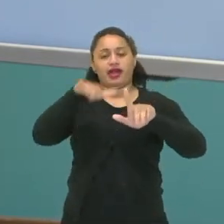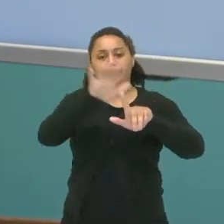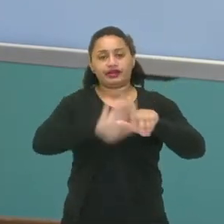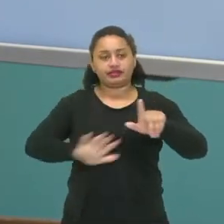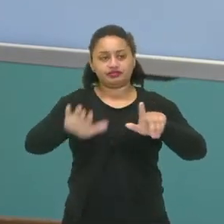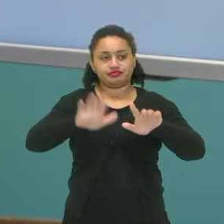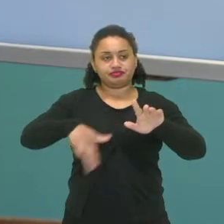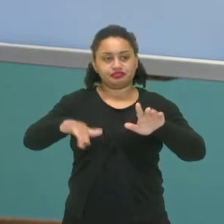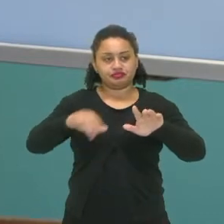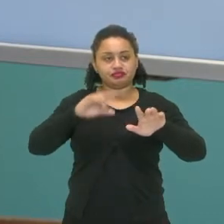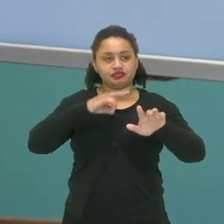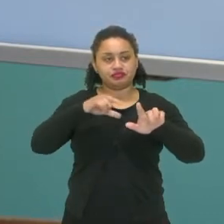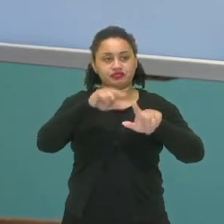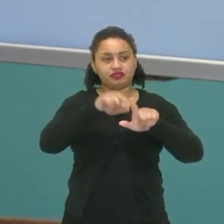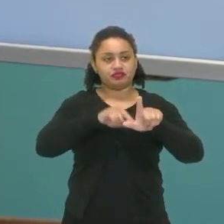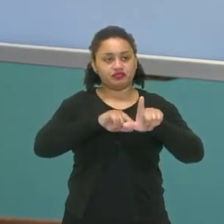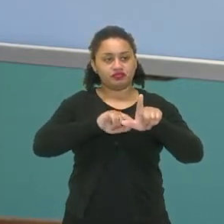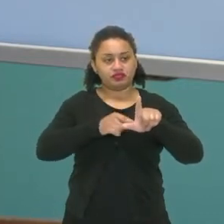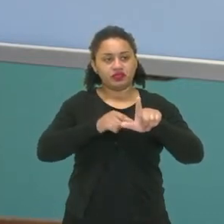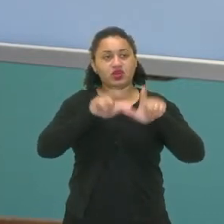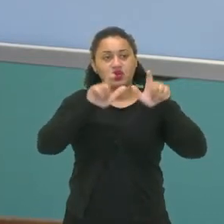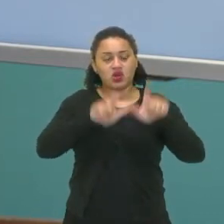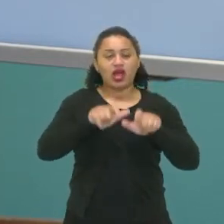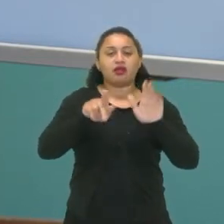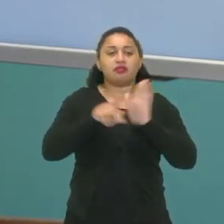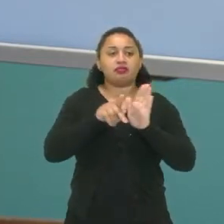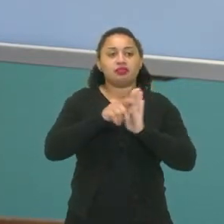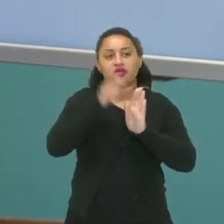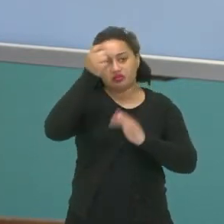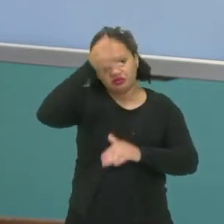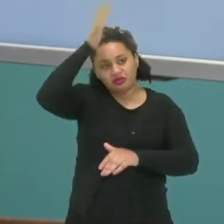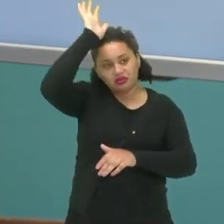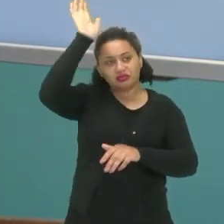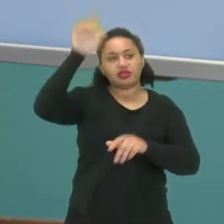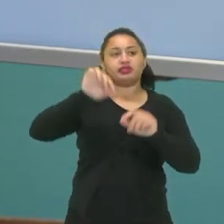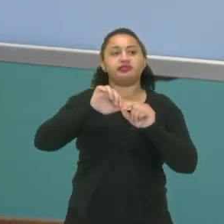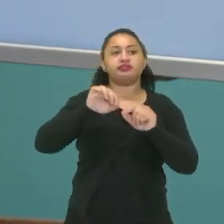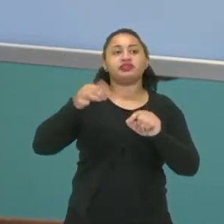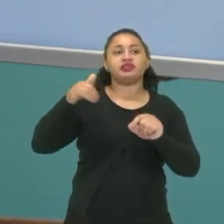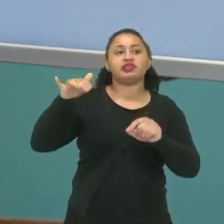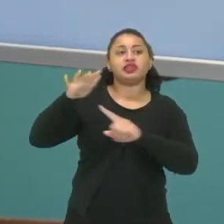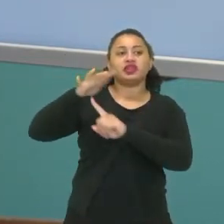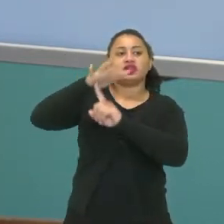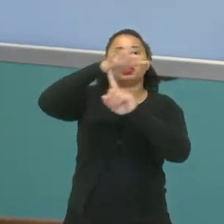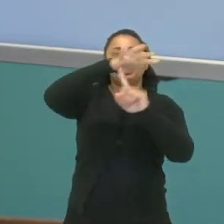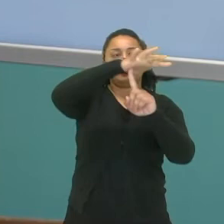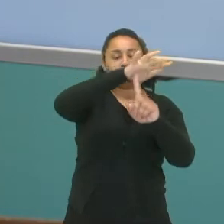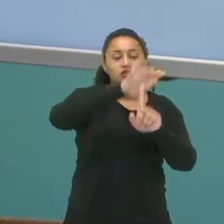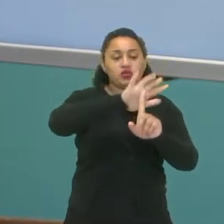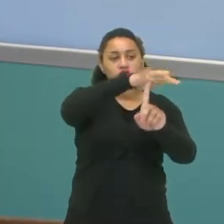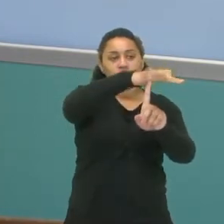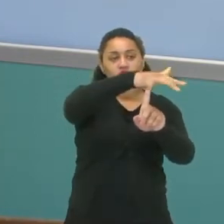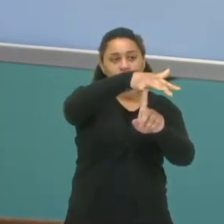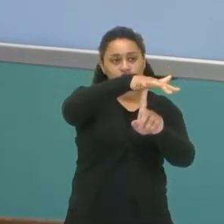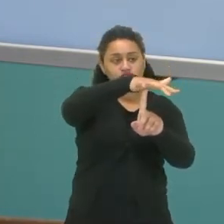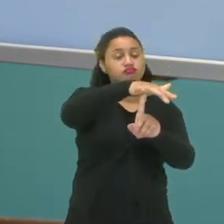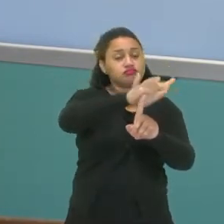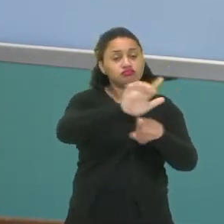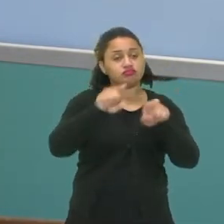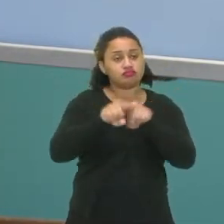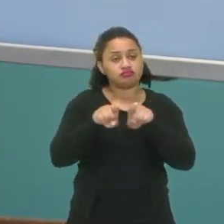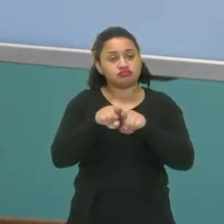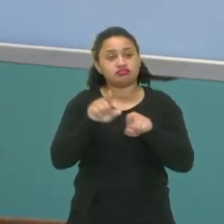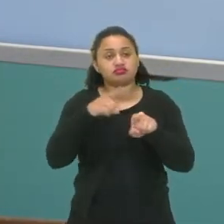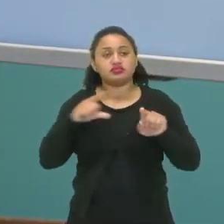aonde tem o posto do Corpo de Bombeiros, temos um helicóptero que está numa determinada posição e